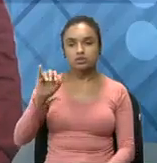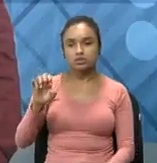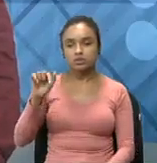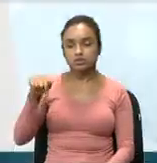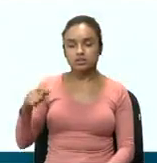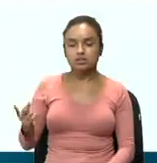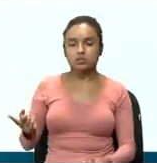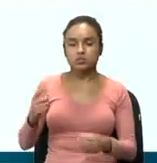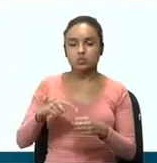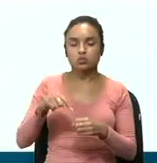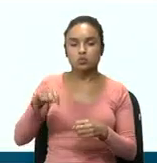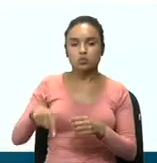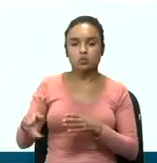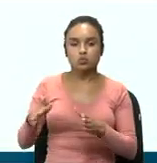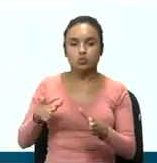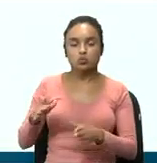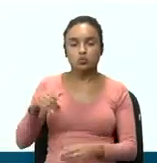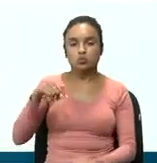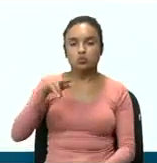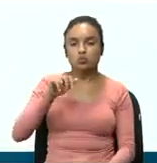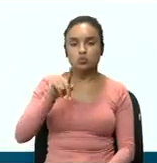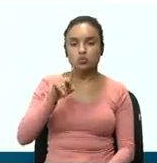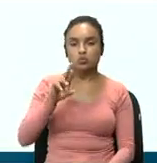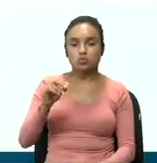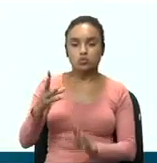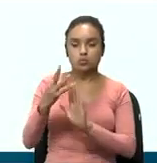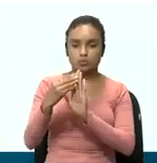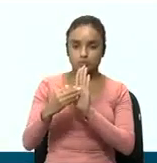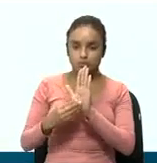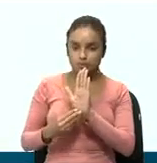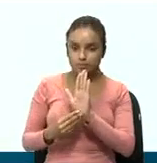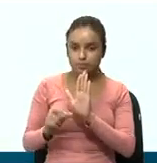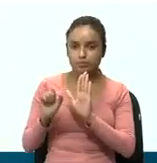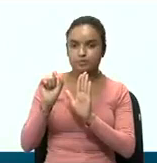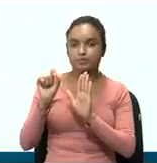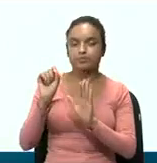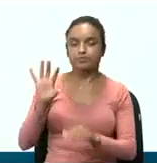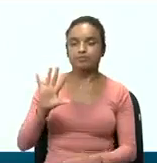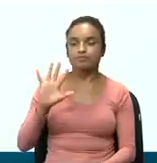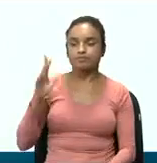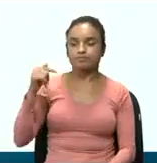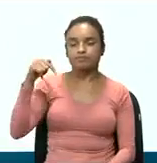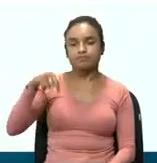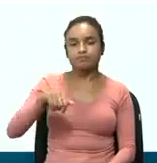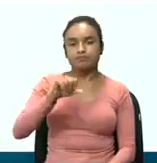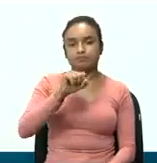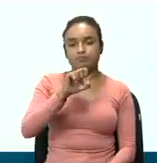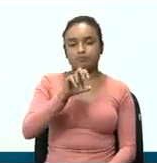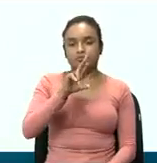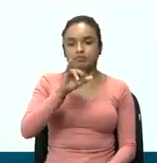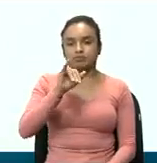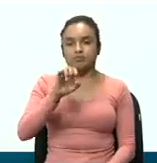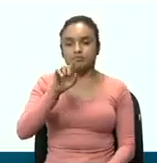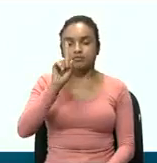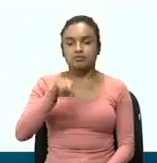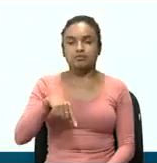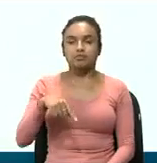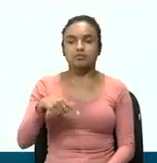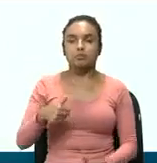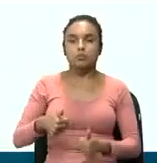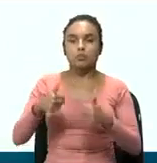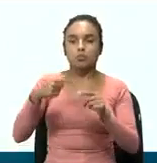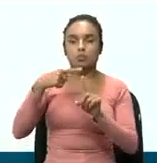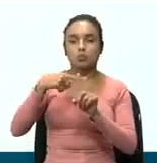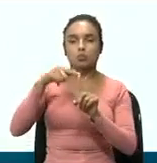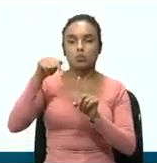ao quadro, nós temos então a seguinte situação. Por ser uma série de termos positivos,